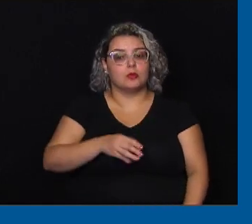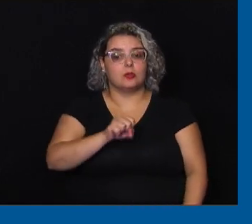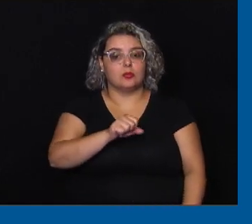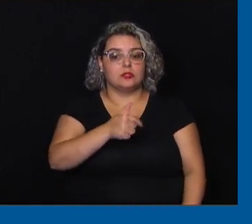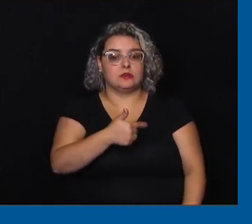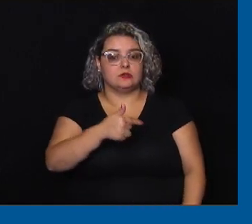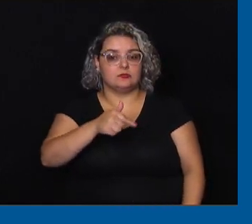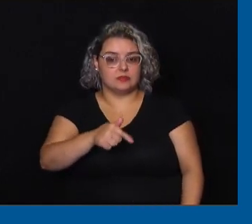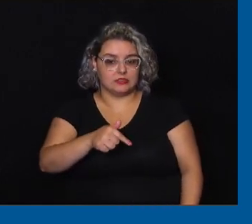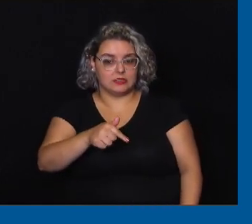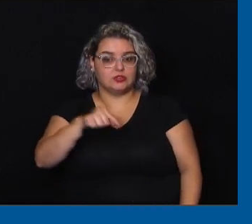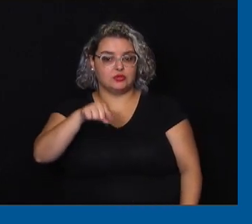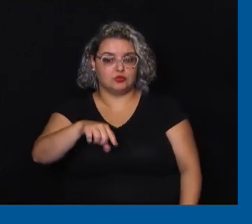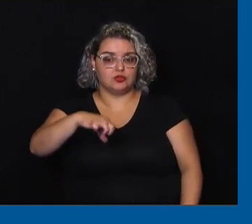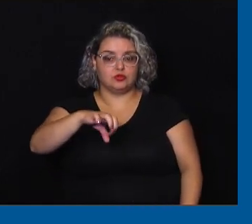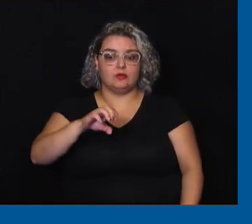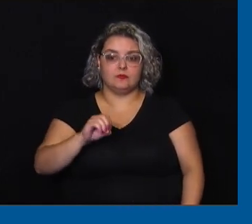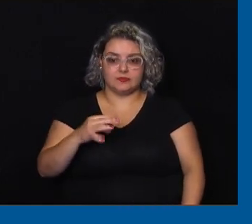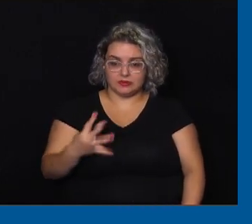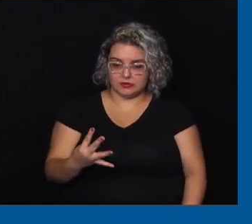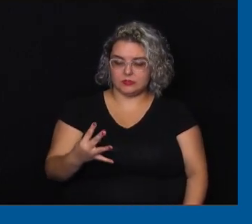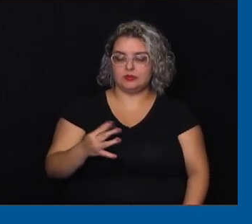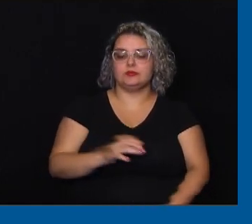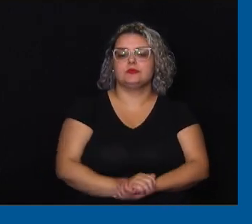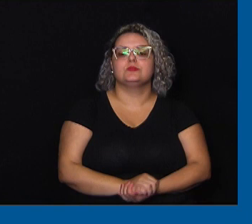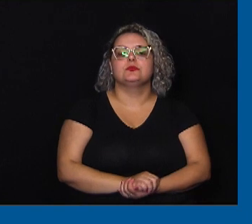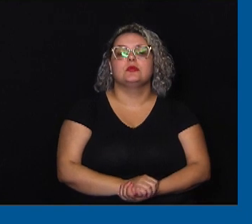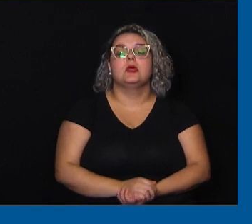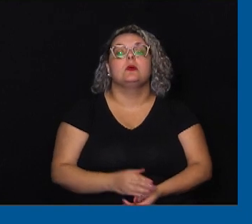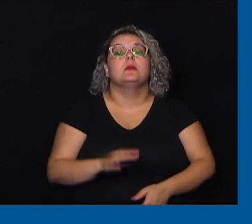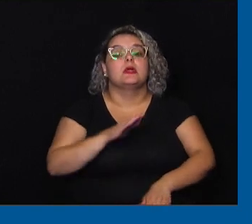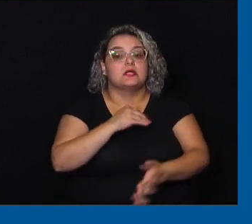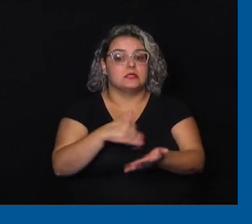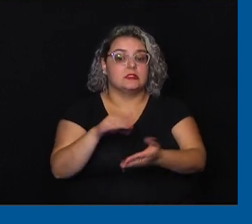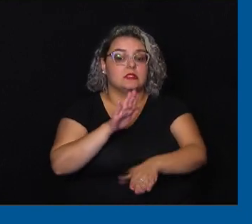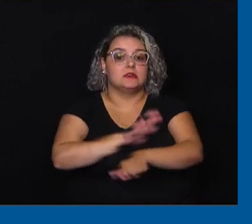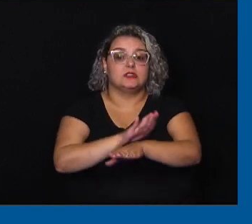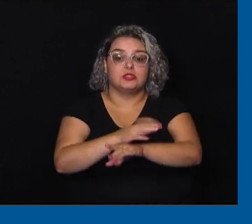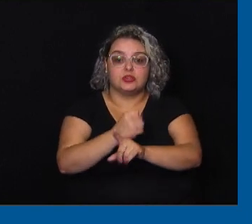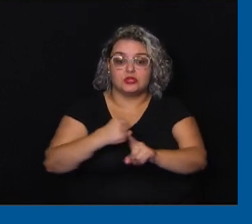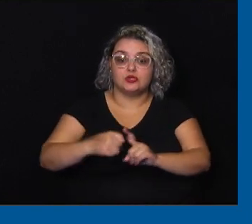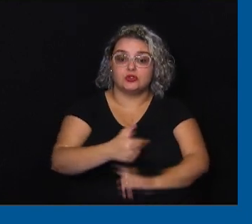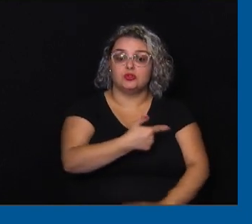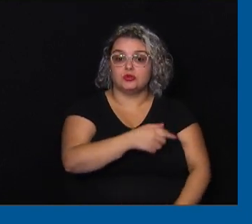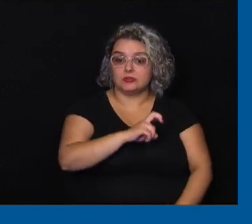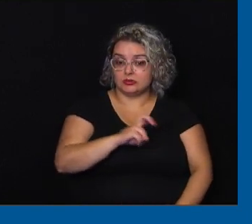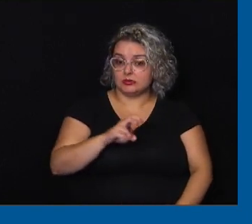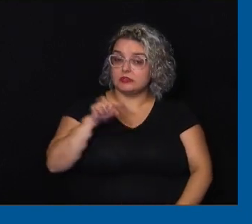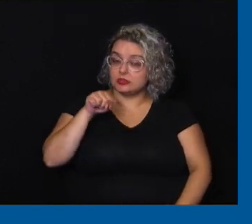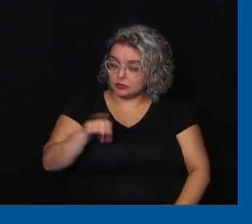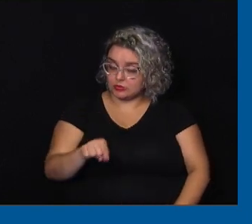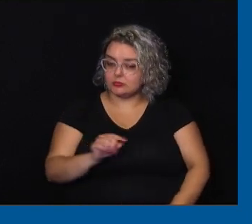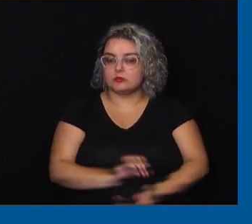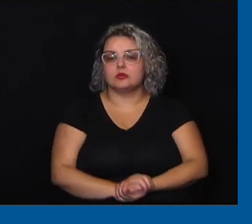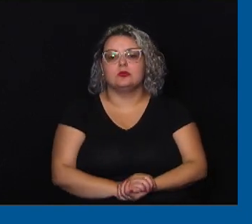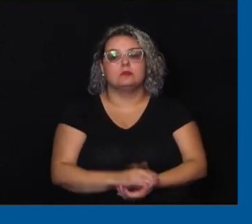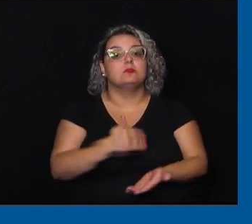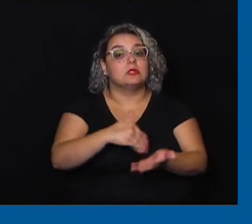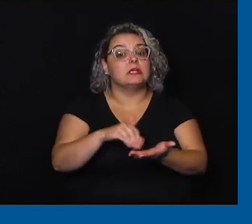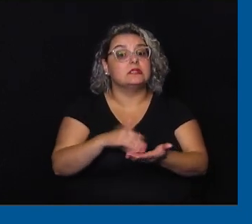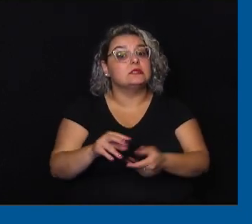1.827.904. Já para a Secretaria de Assistência Social, R$ 255 mil. Para a Secretaria do